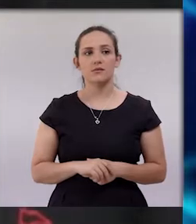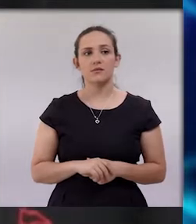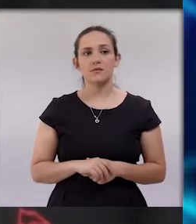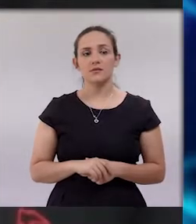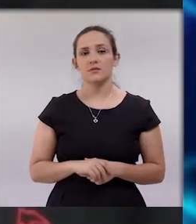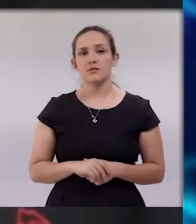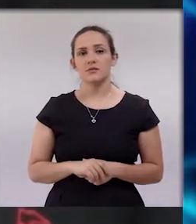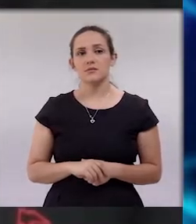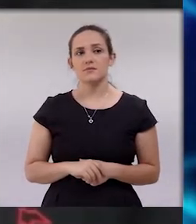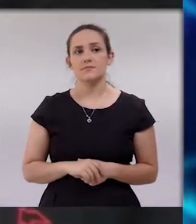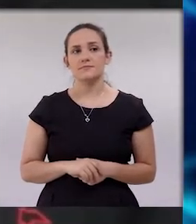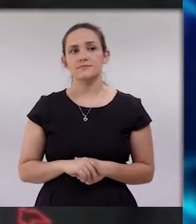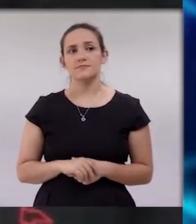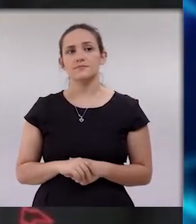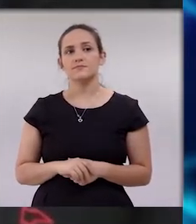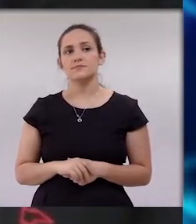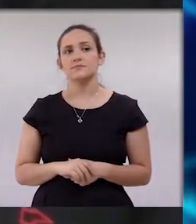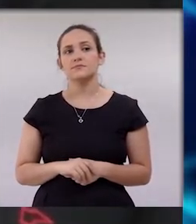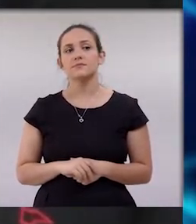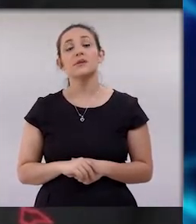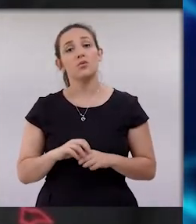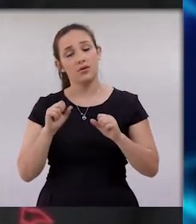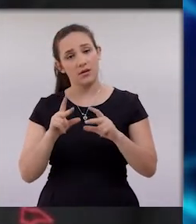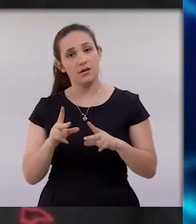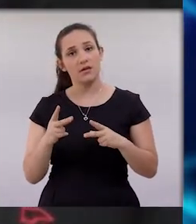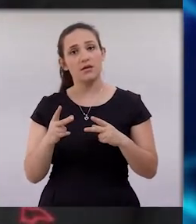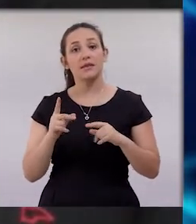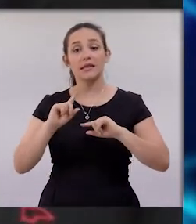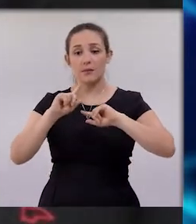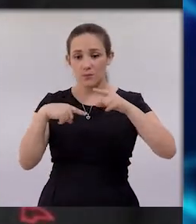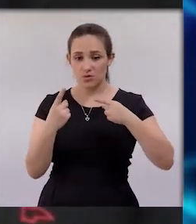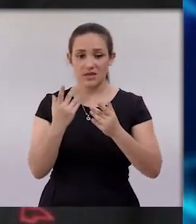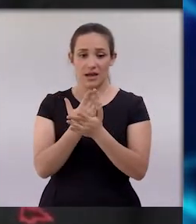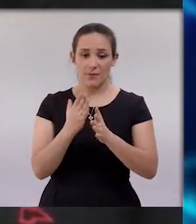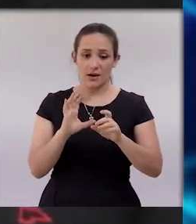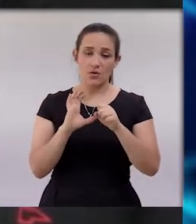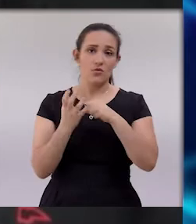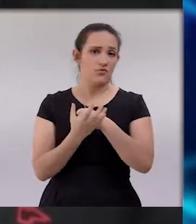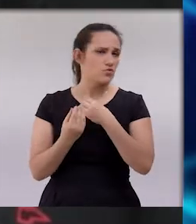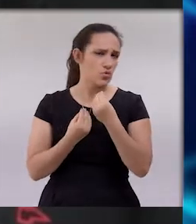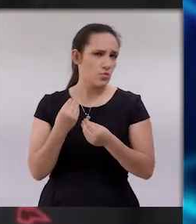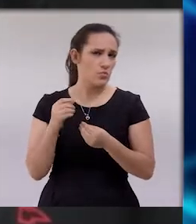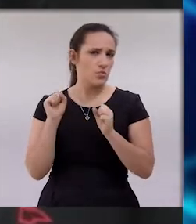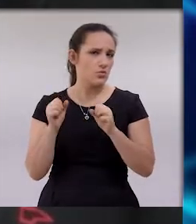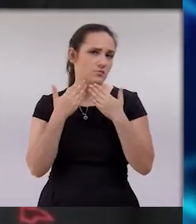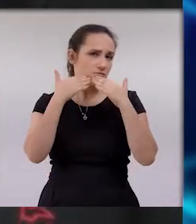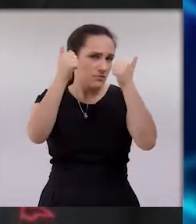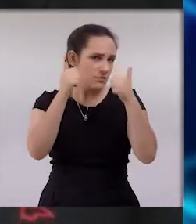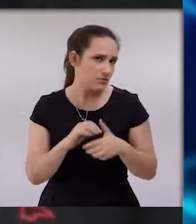já quais são os ganhos já depois da Covid-19, com tudo isso que já aconteceu?